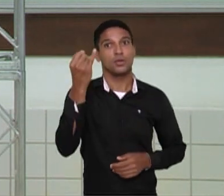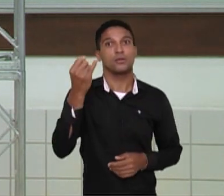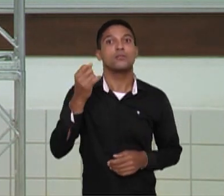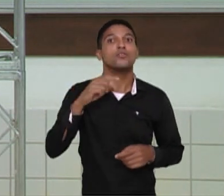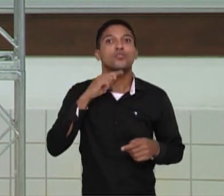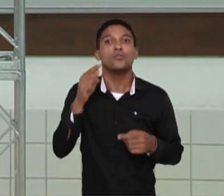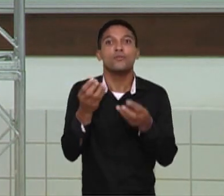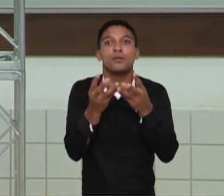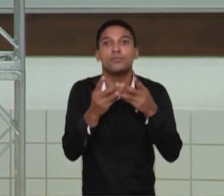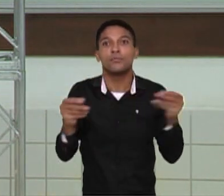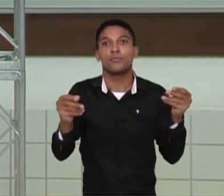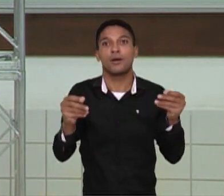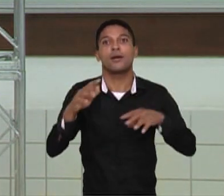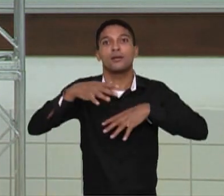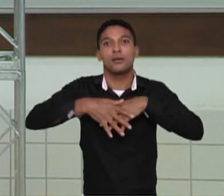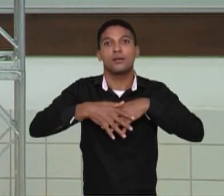aqui, ó.